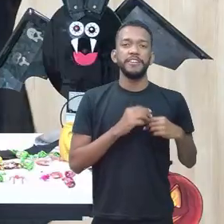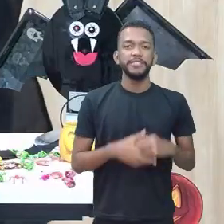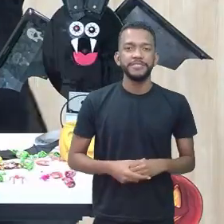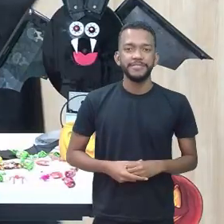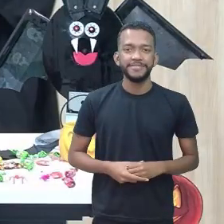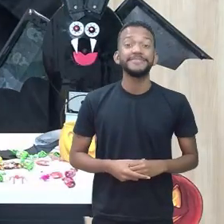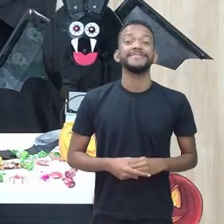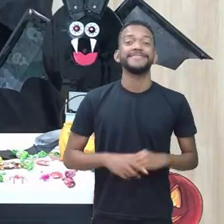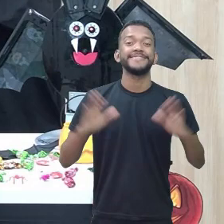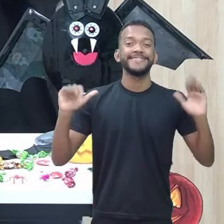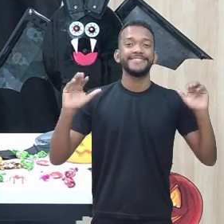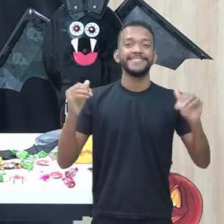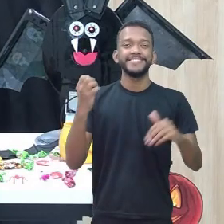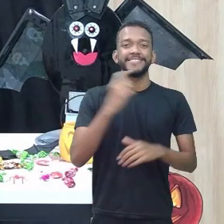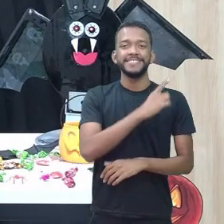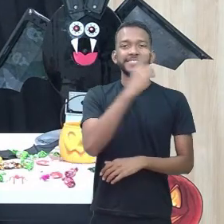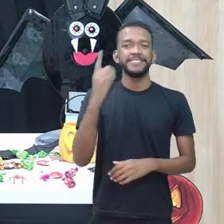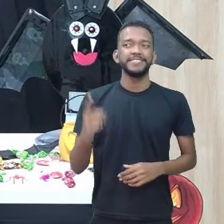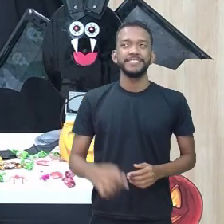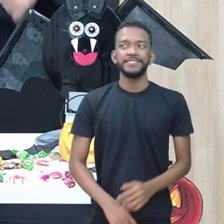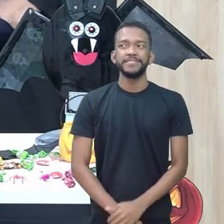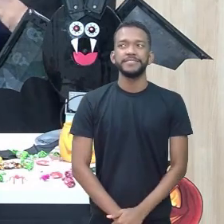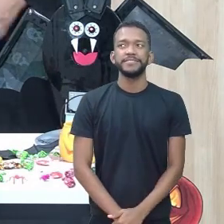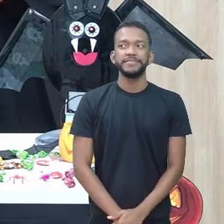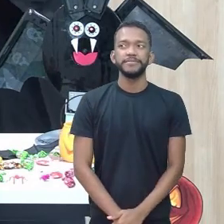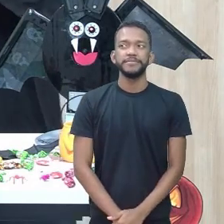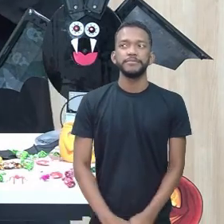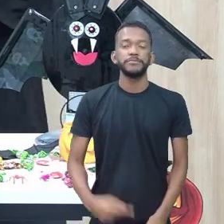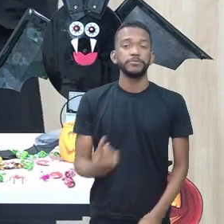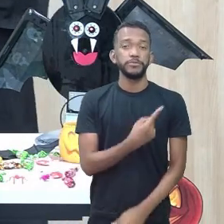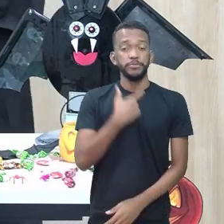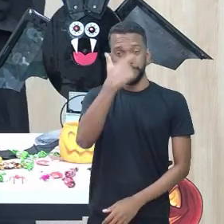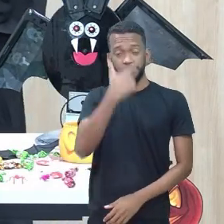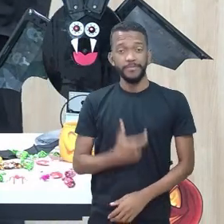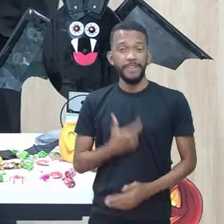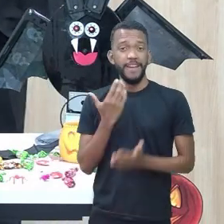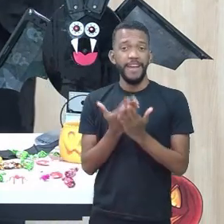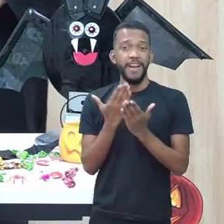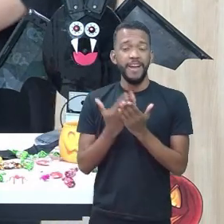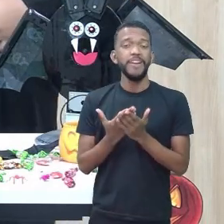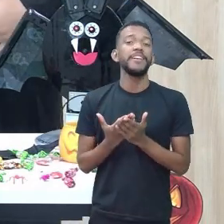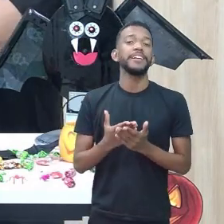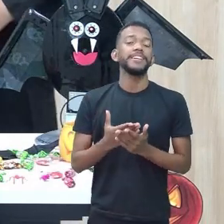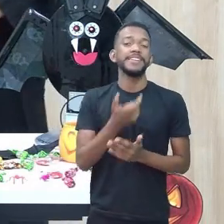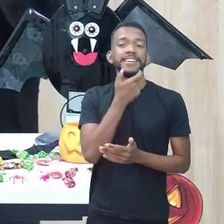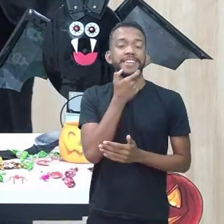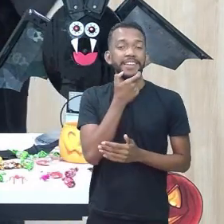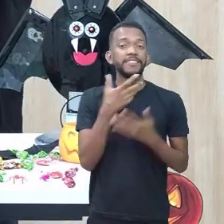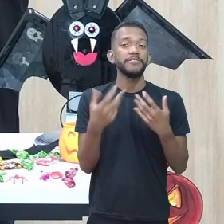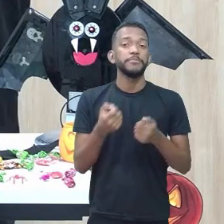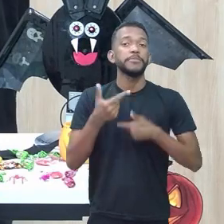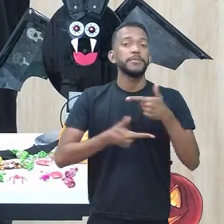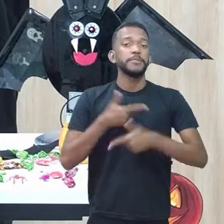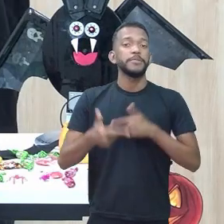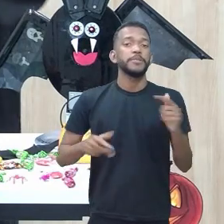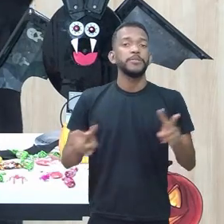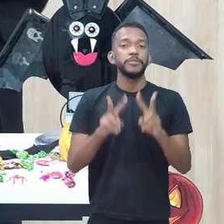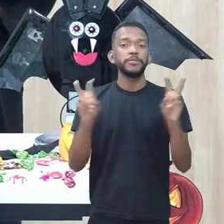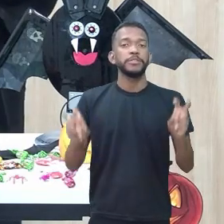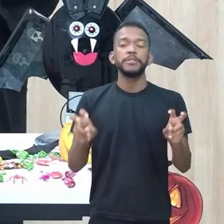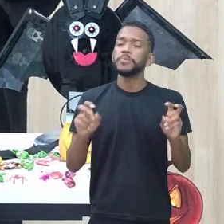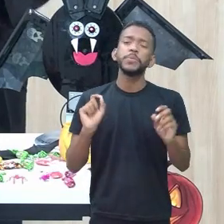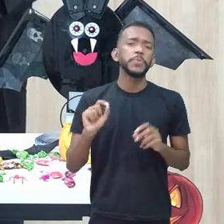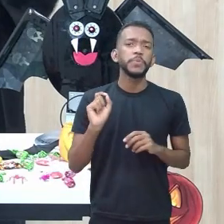Gente, muito bom dia! Nós somos da aula de inglês. Nós queremos trabalhar com vocês o tema de hoje,